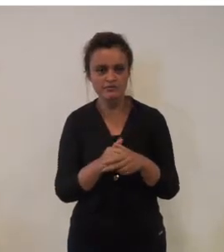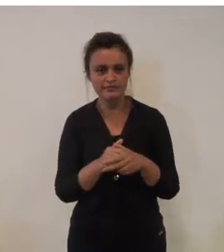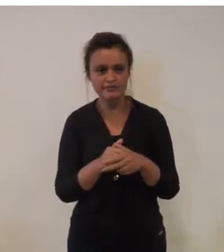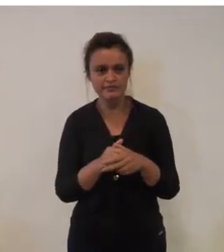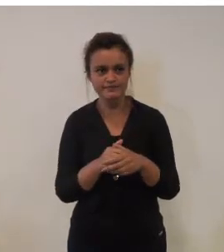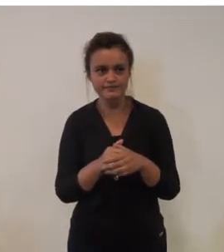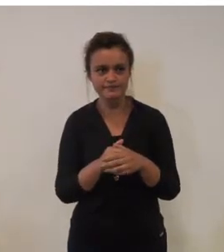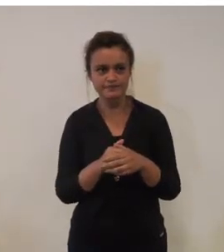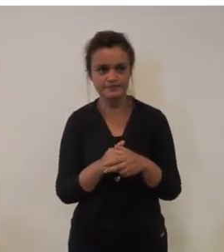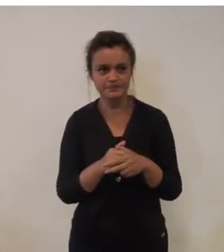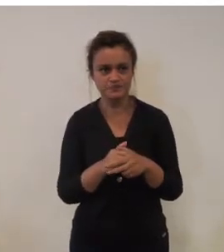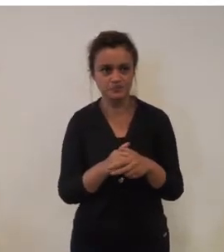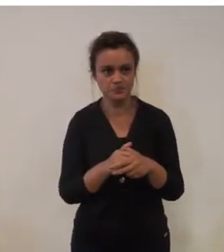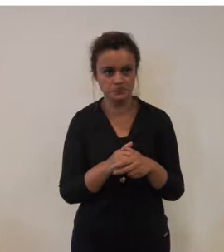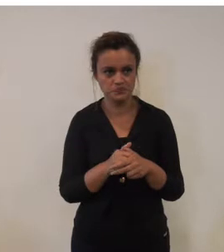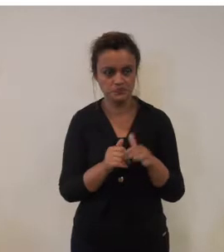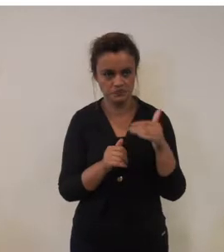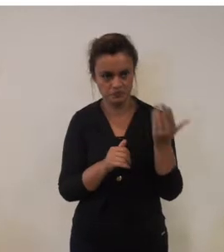Seguinte,